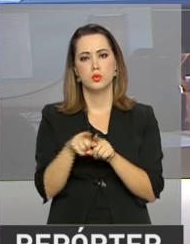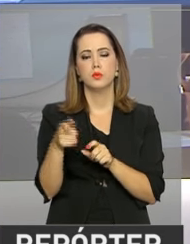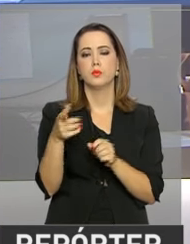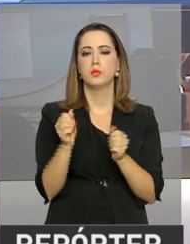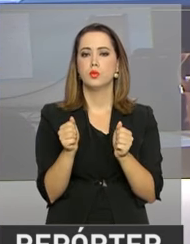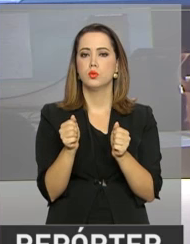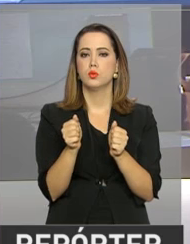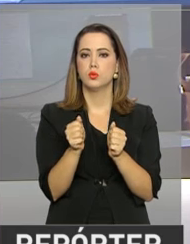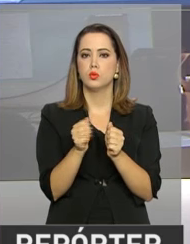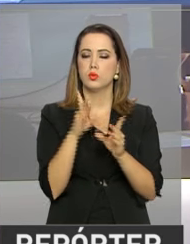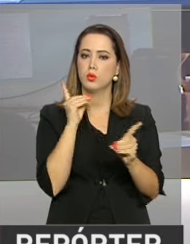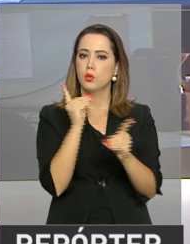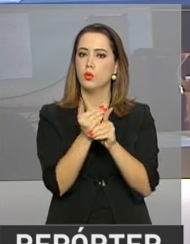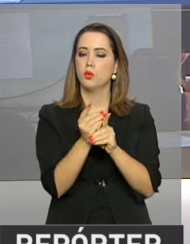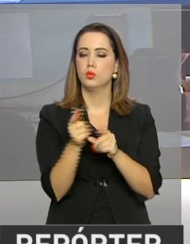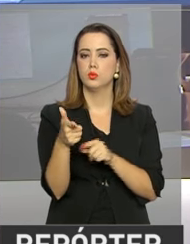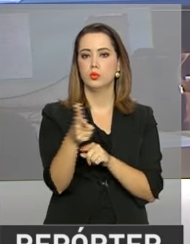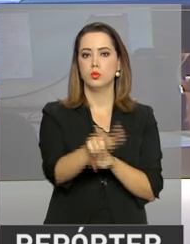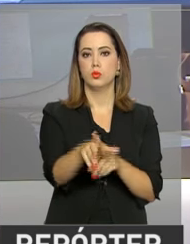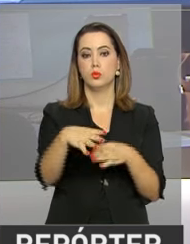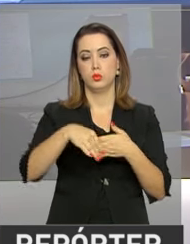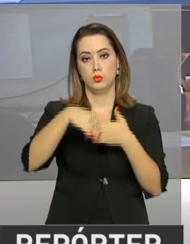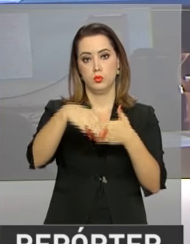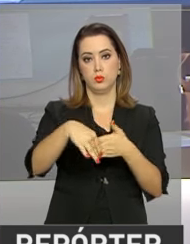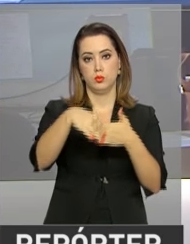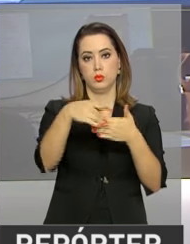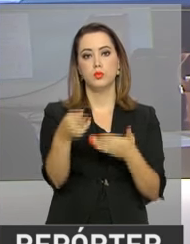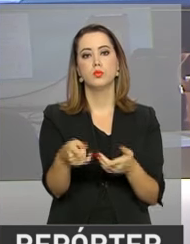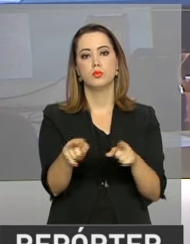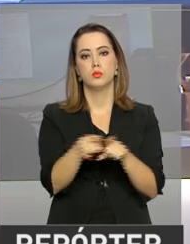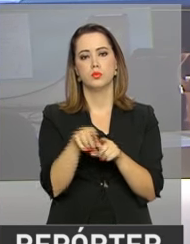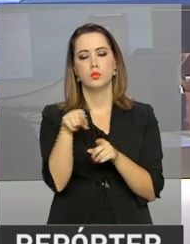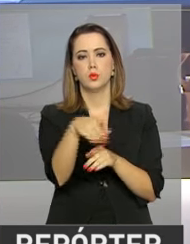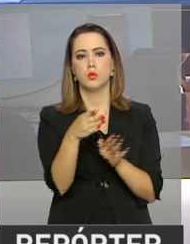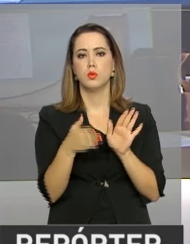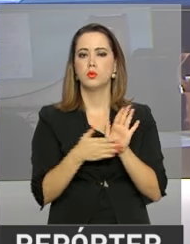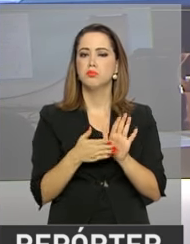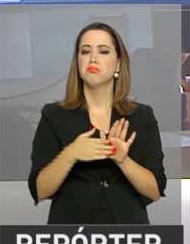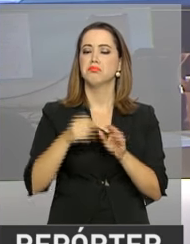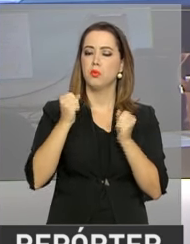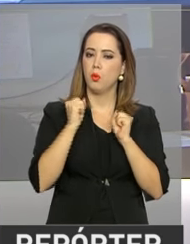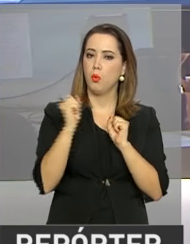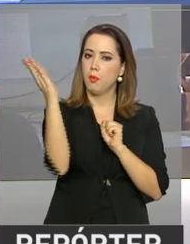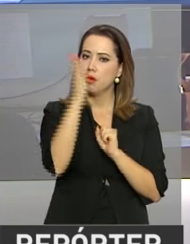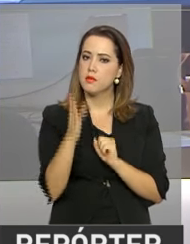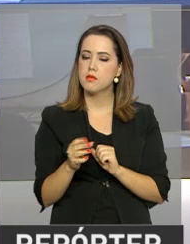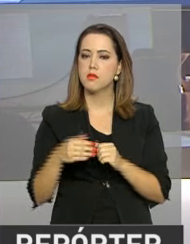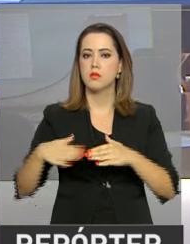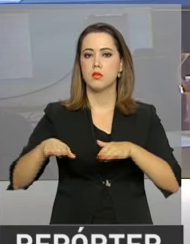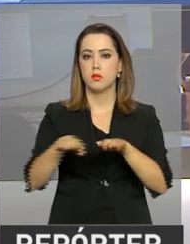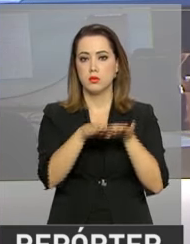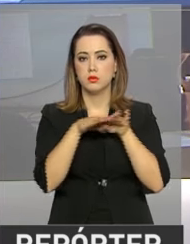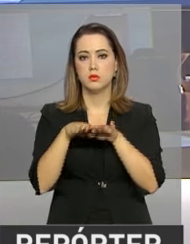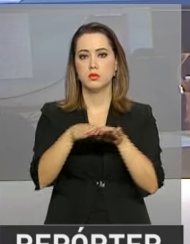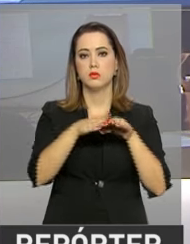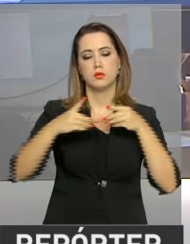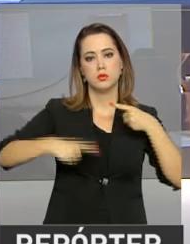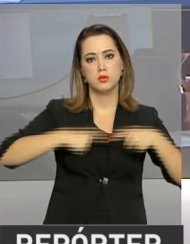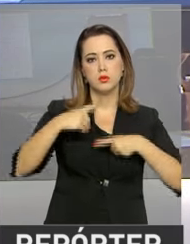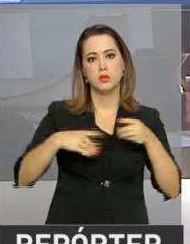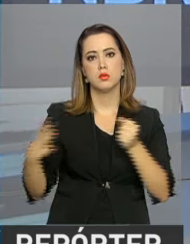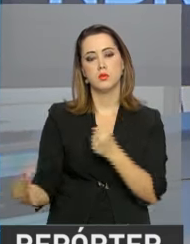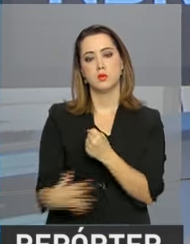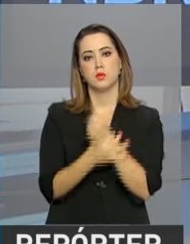se segundo o governo o presidente quer mostrar a eles que o Brasil tem estabilidade política e segurança jurídica para receber